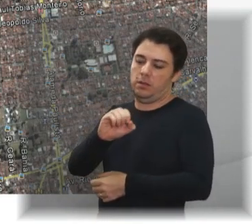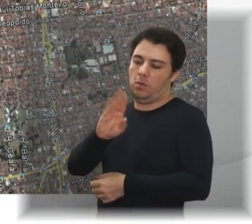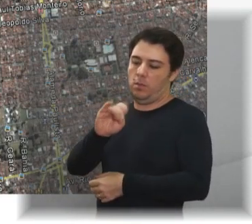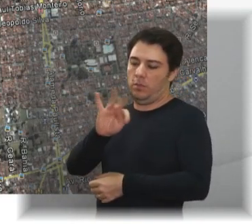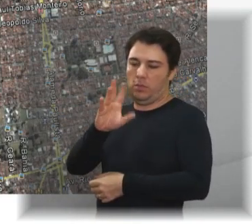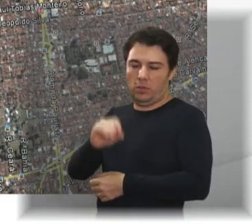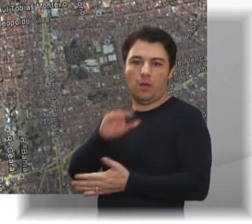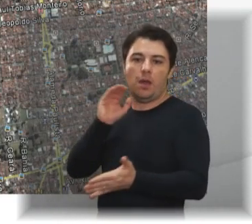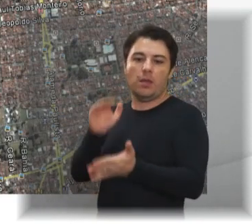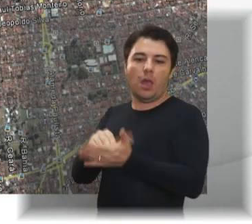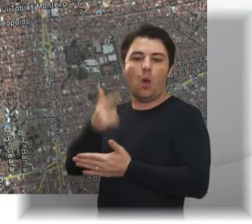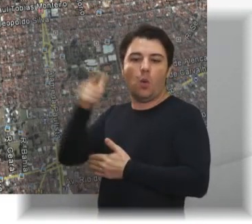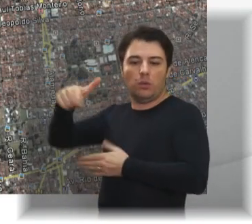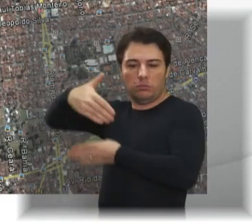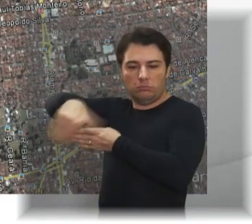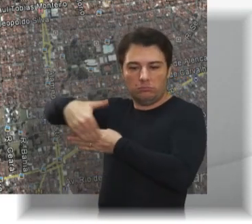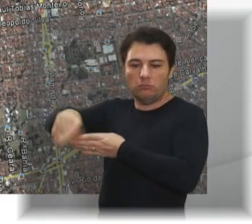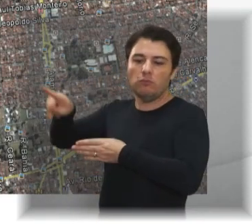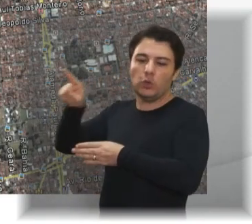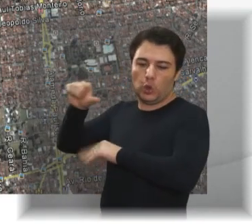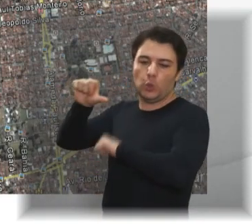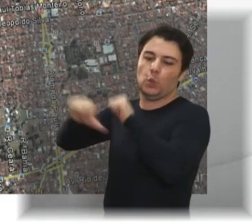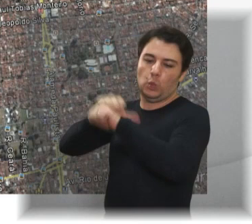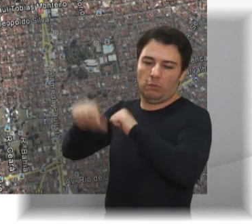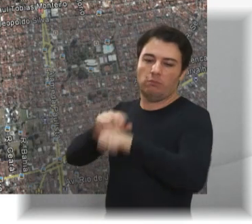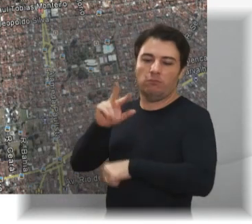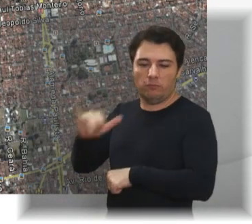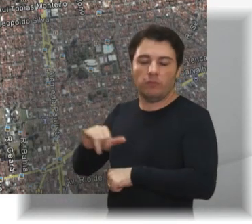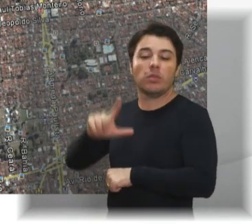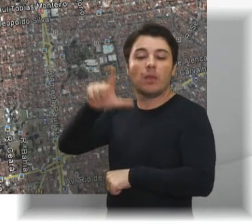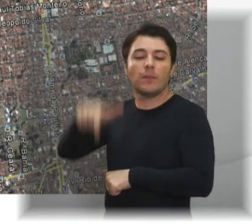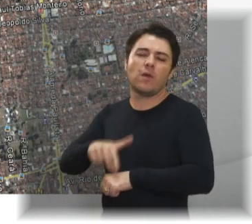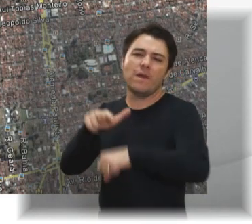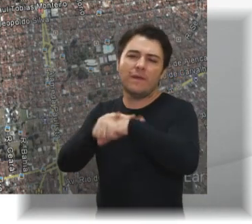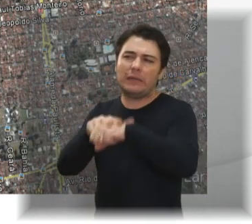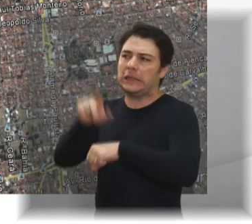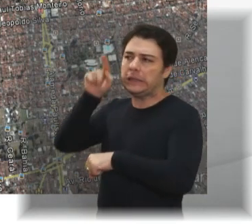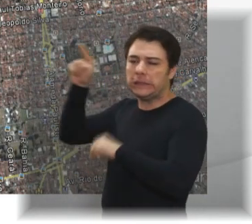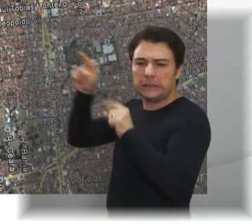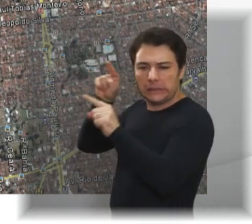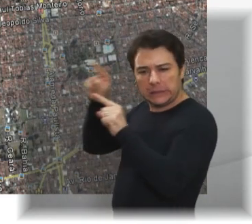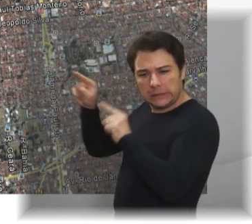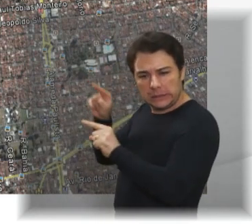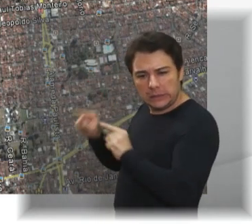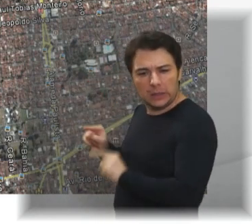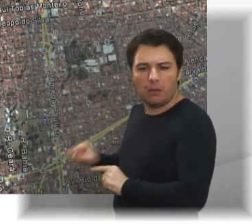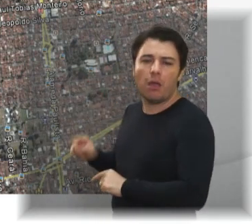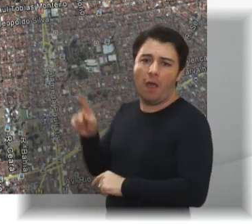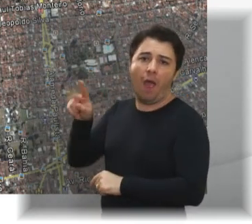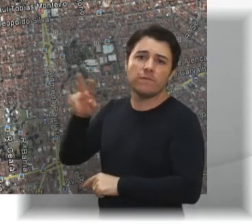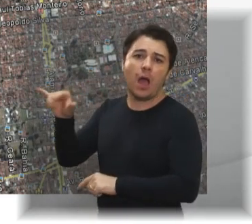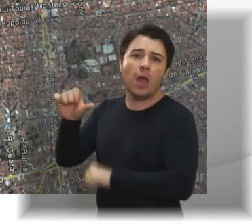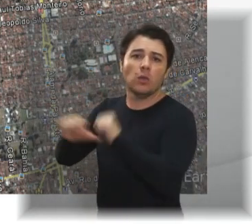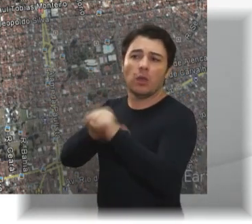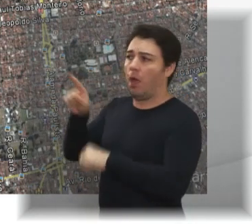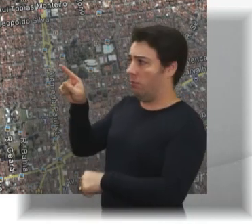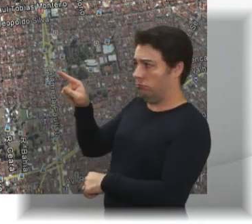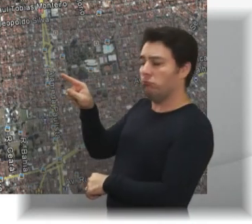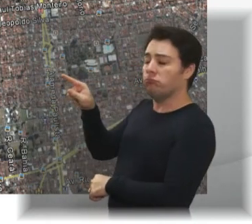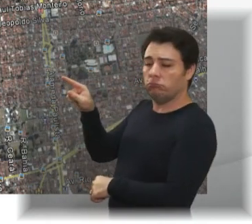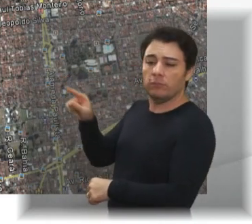Alameda Rogério Pinto Ferraz vai ser trocado depois tem a parte verde a ser tudo isso que está sendo mostrado aqui no mapa você trocar